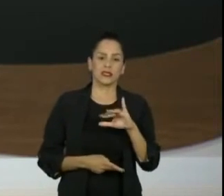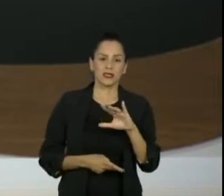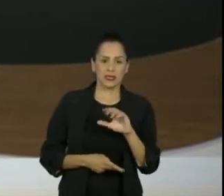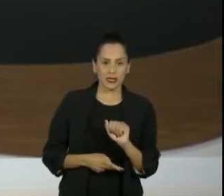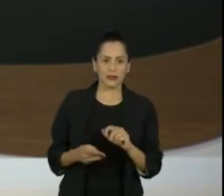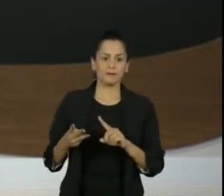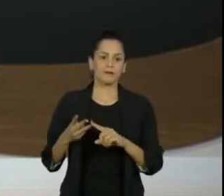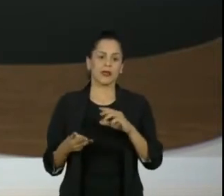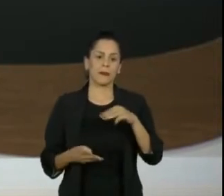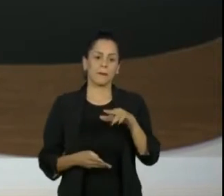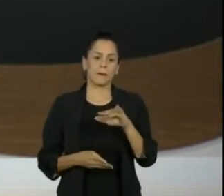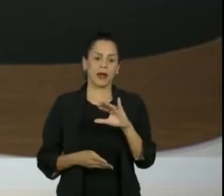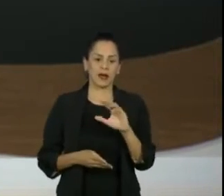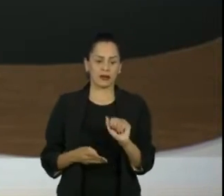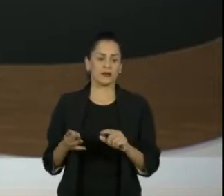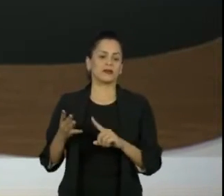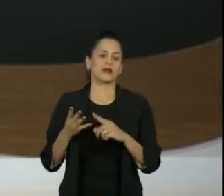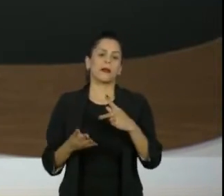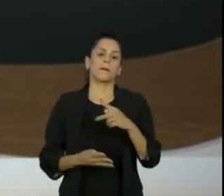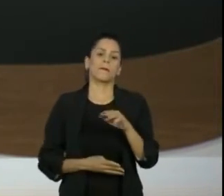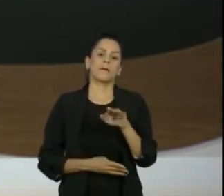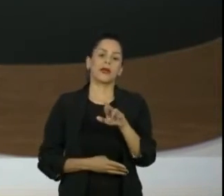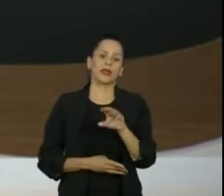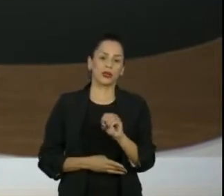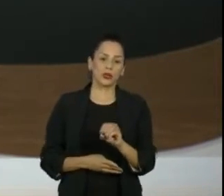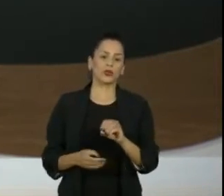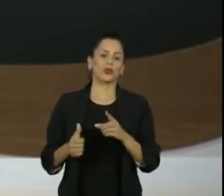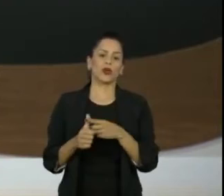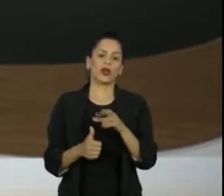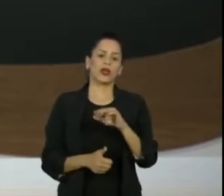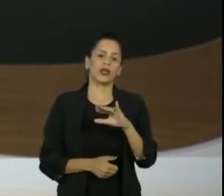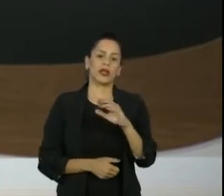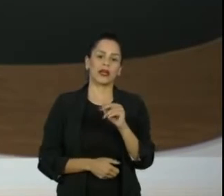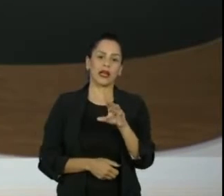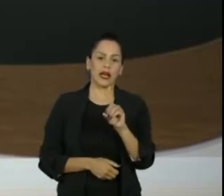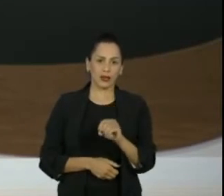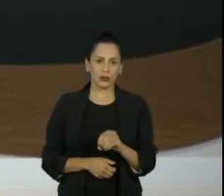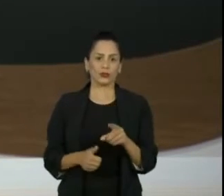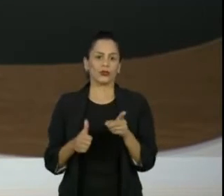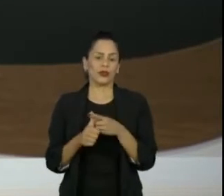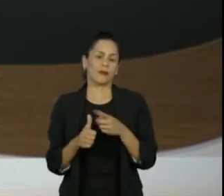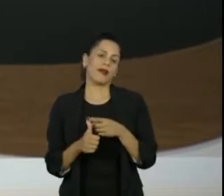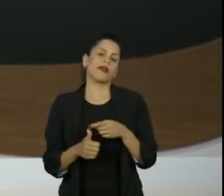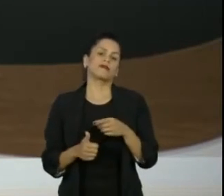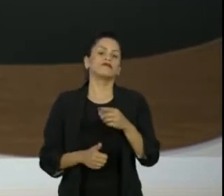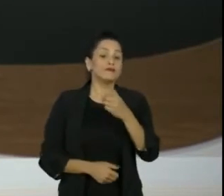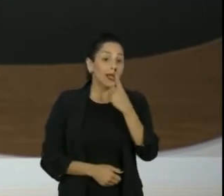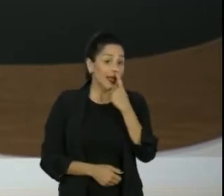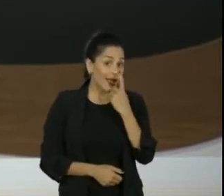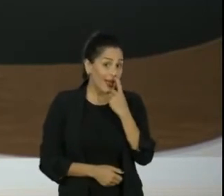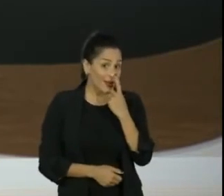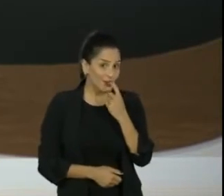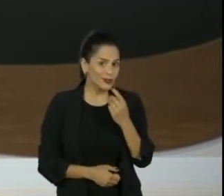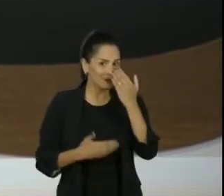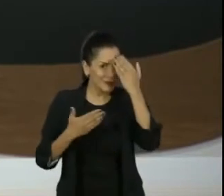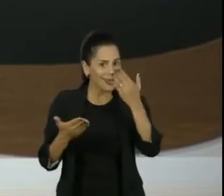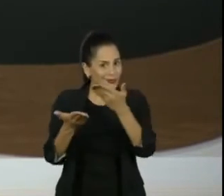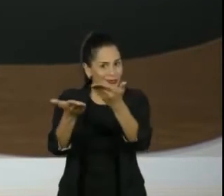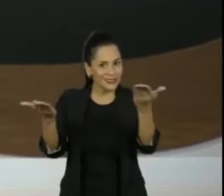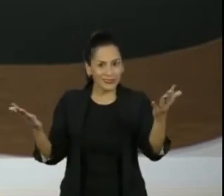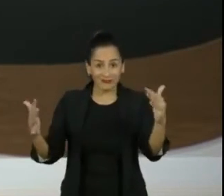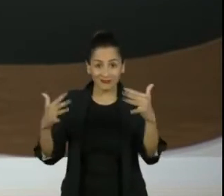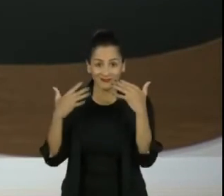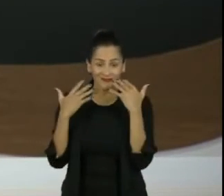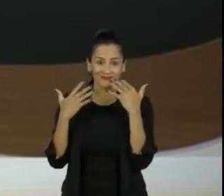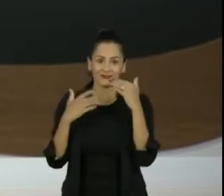Maria Cruz, ao Pedro Venceslau, ao Ricardo Correia e ao Paulo Caruso. Eu agradeço sobretudo a você pela sua audiência.